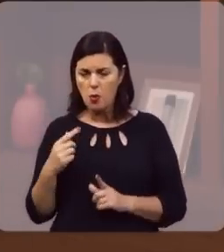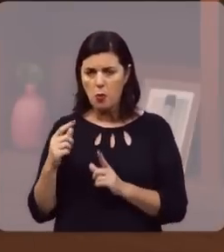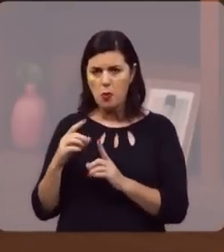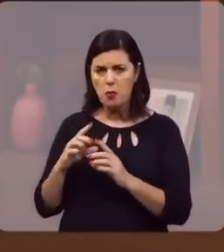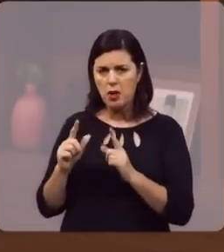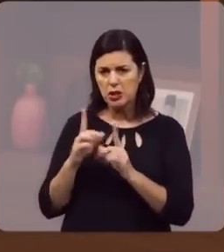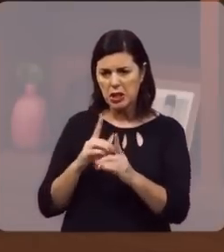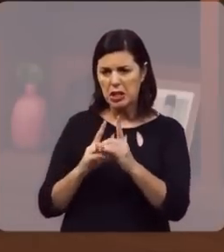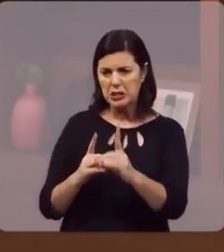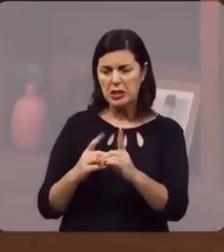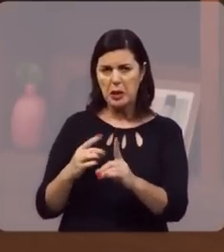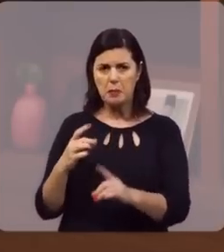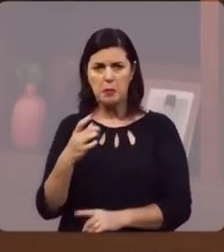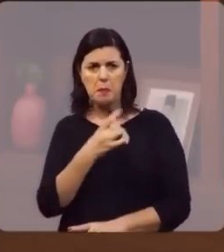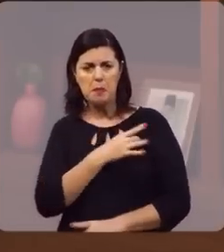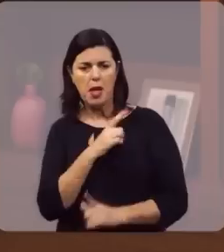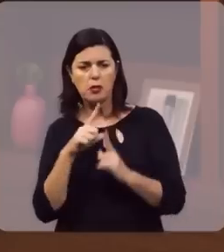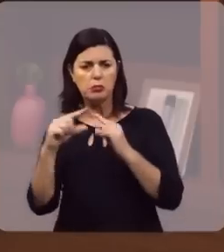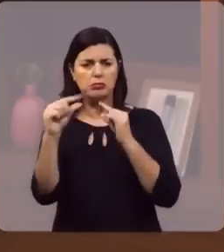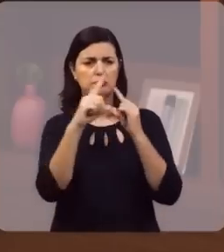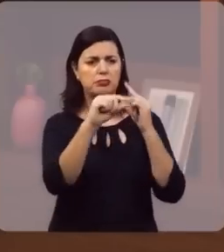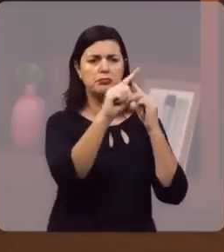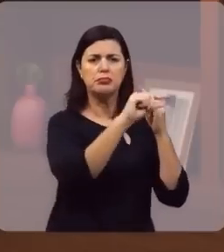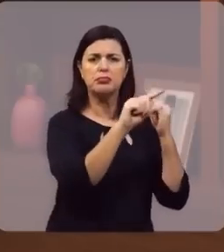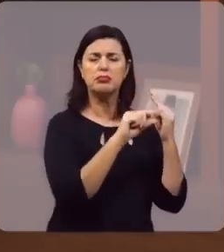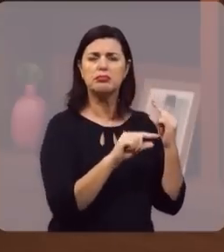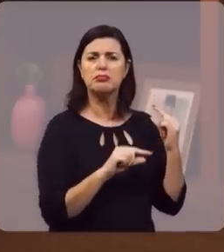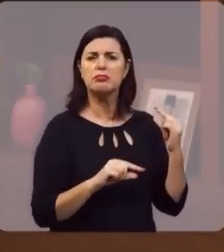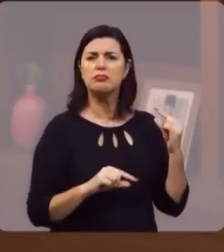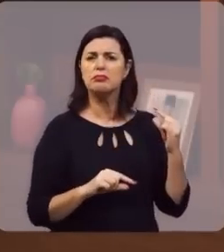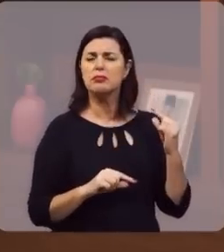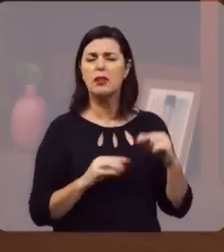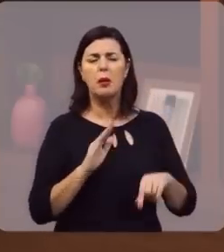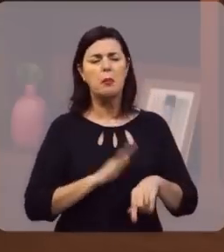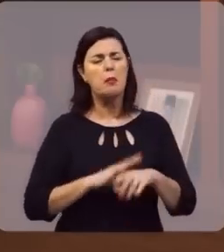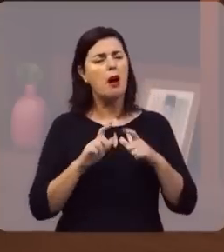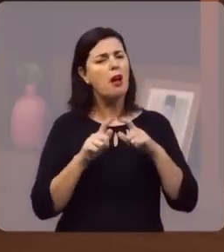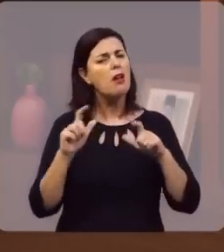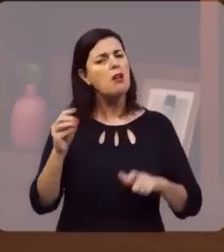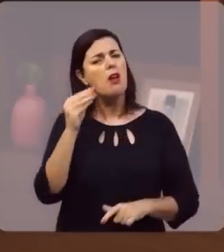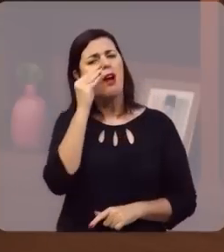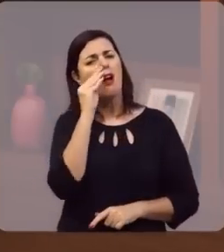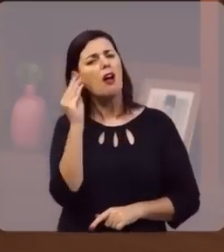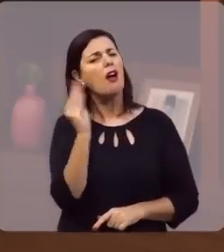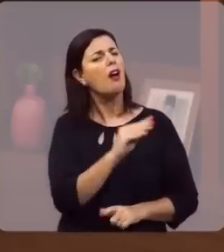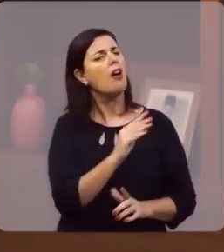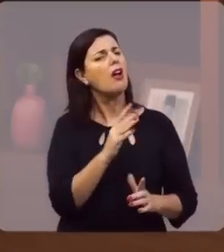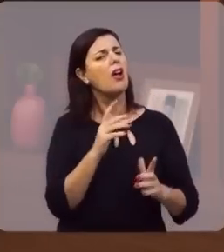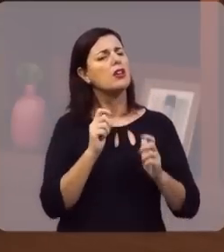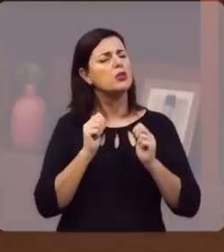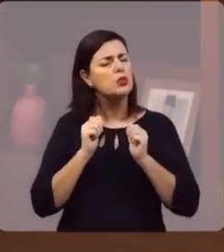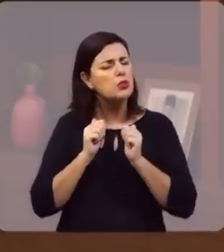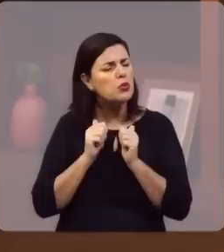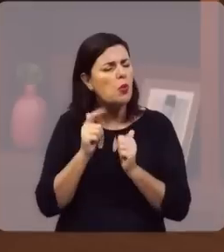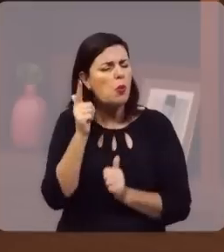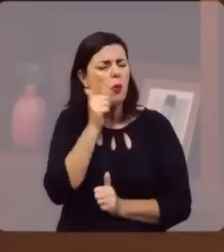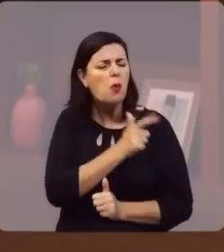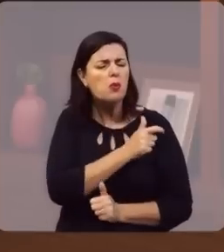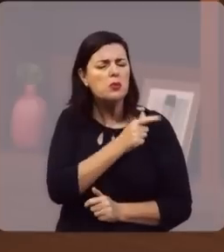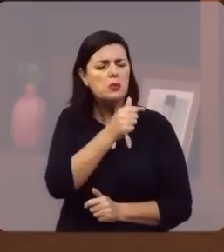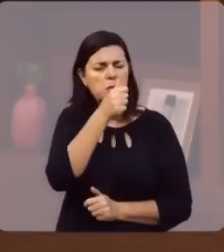dispersaram para depois poder Ele foi preso e ele é o mais rejeitado de todos os homens ele suportou na